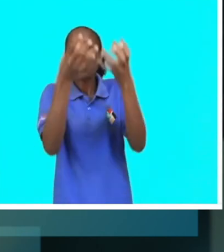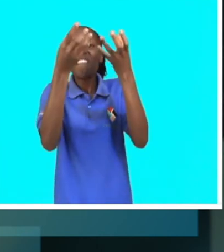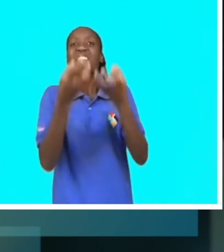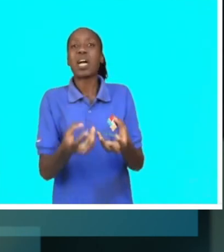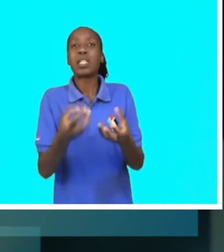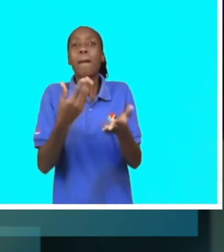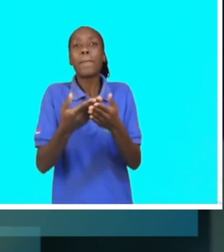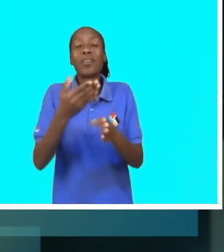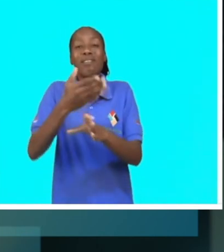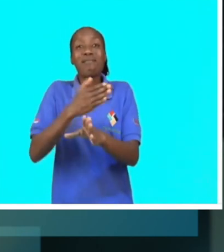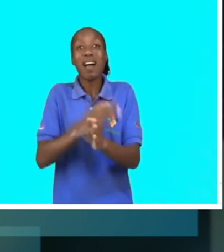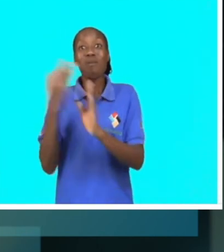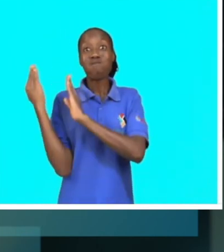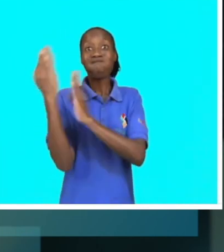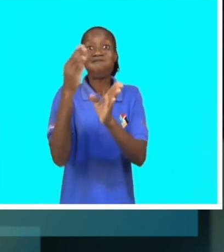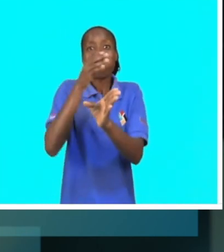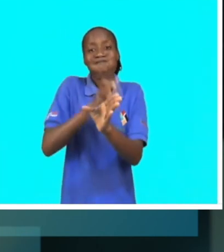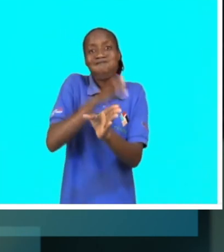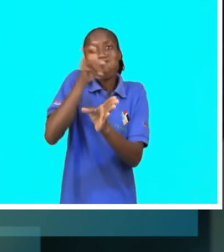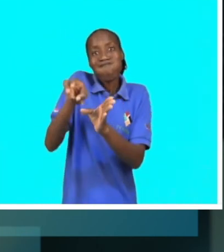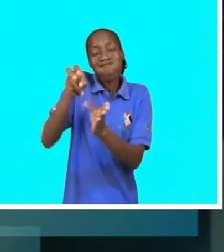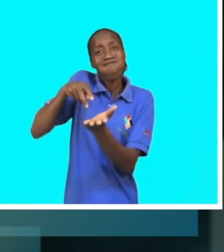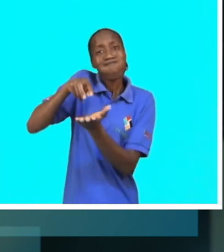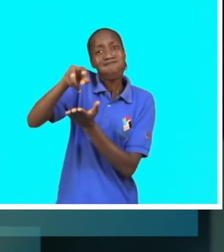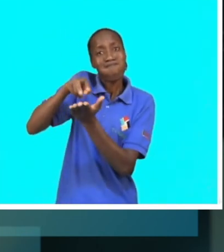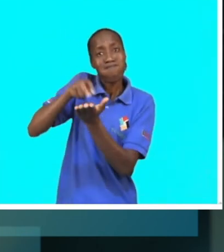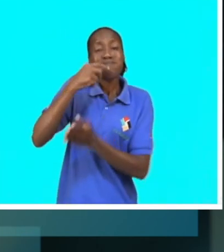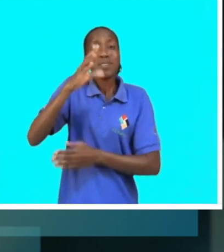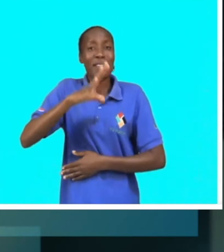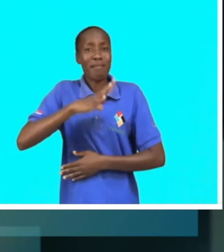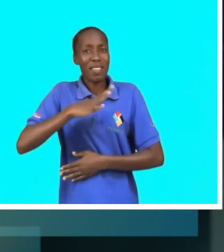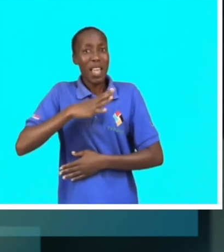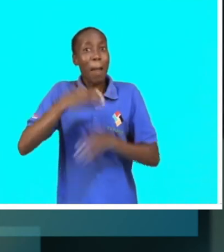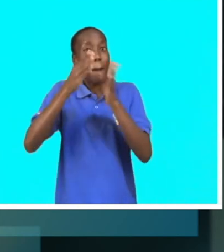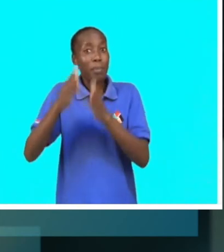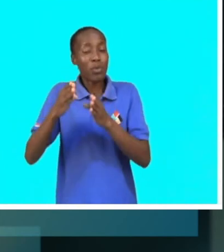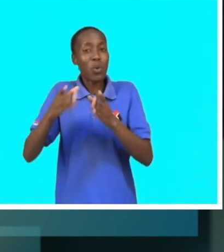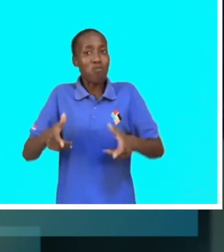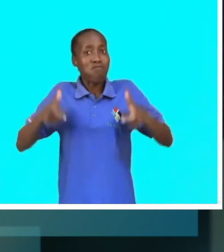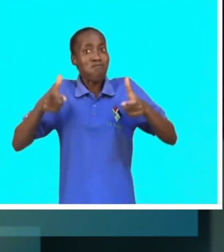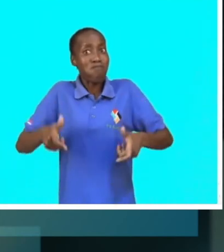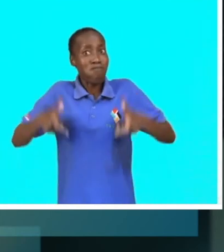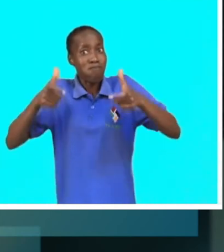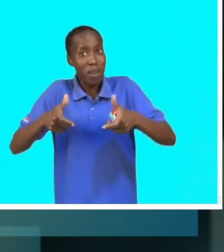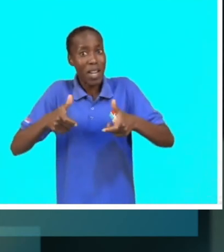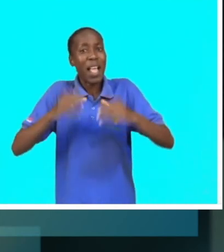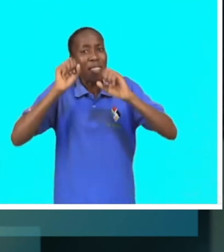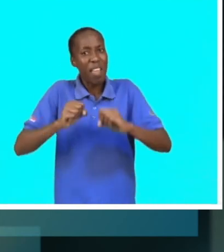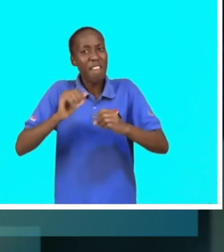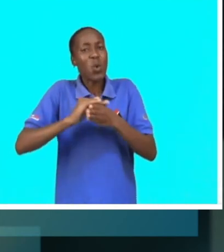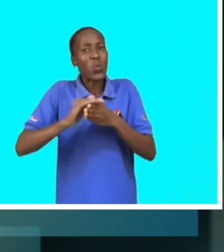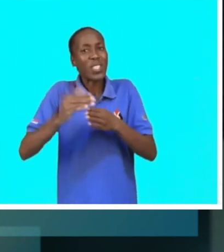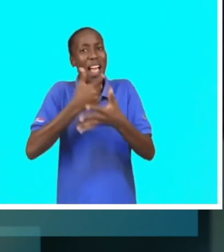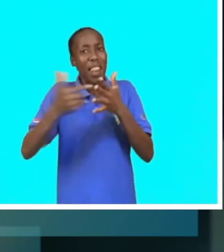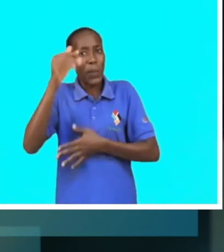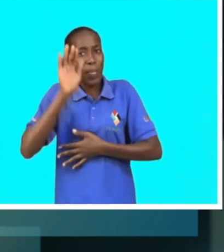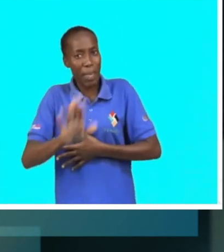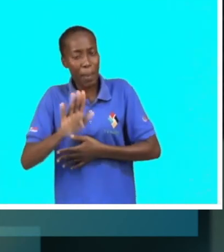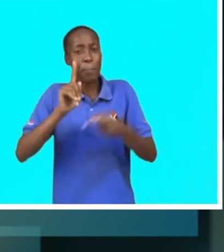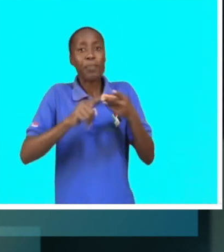linguagem, porque como o passeio deve ter uma linguagem clara para quem está numa cadeira de rodas, deve ter uma linguagem